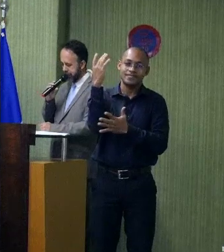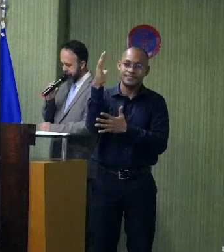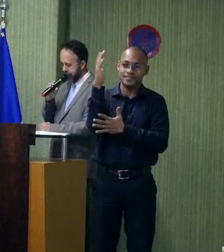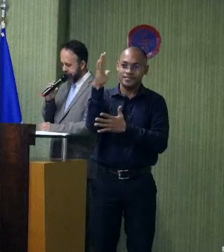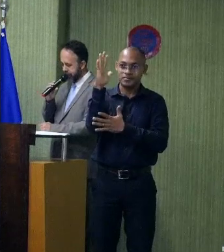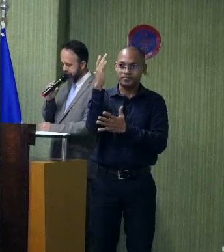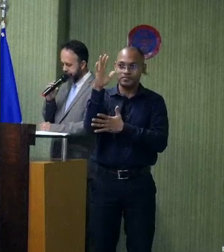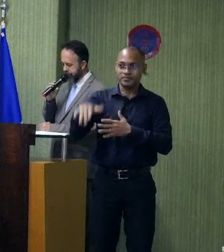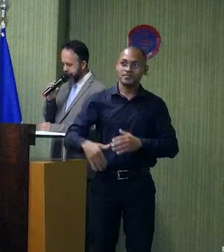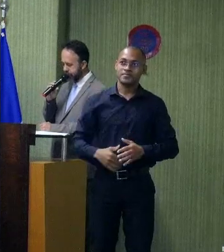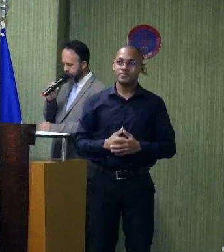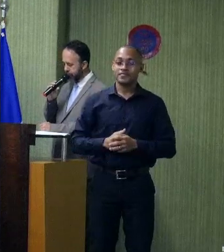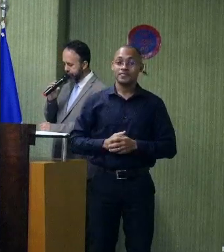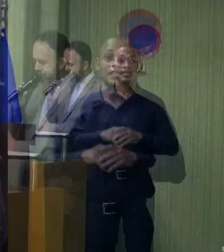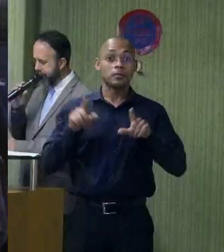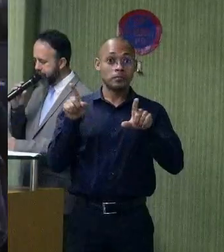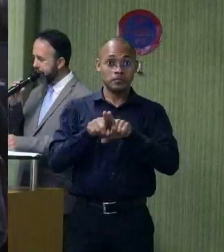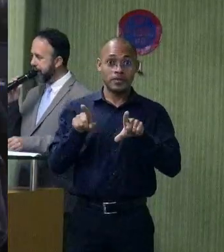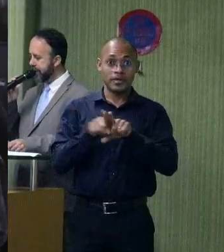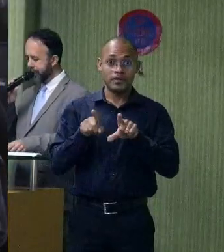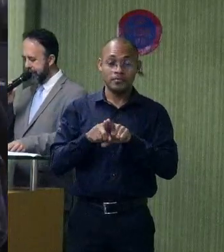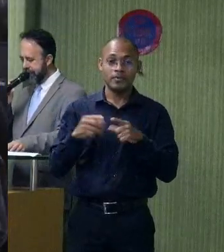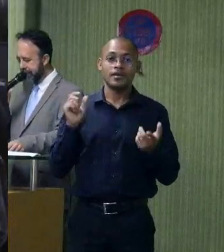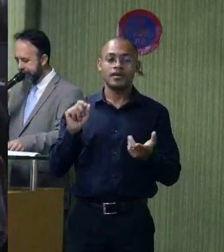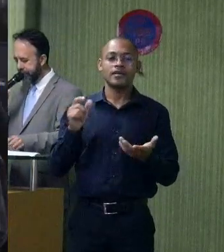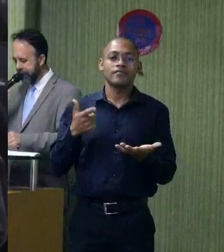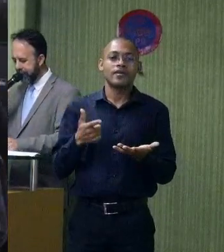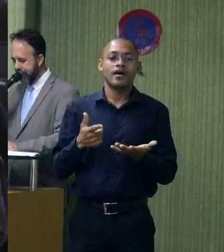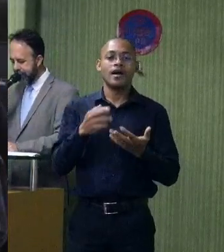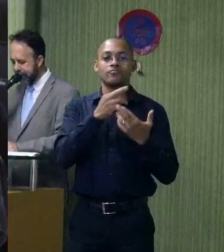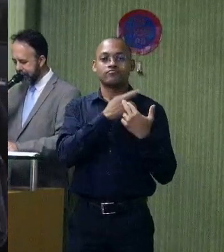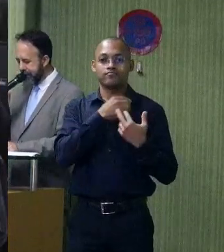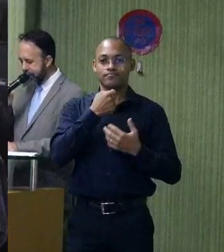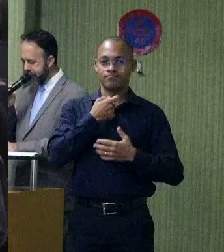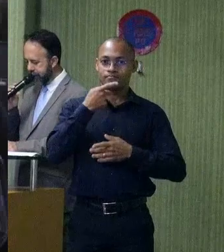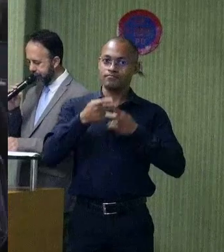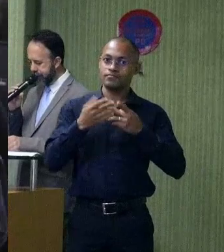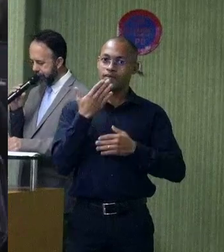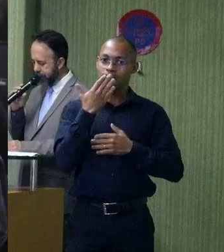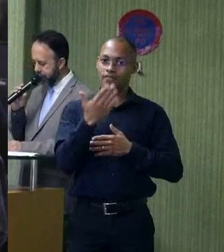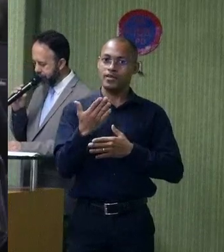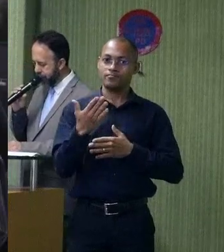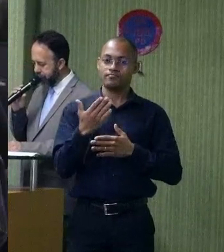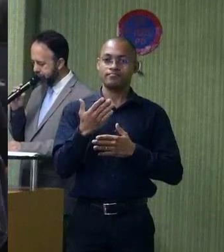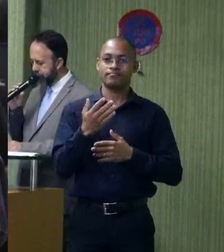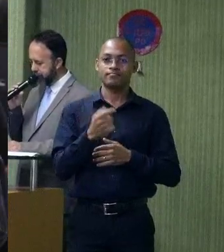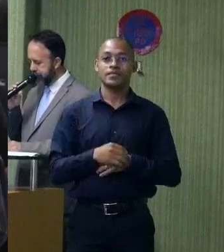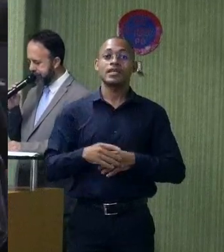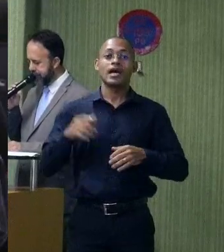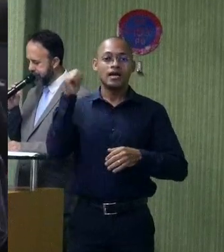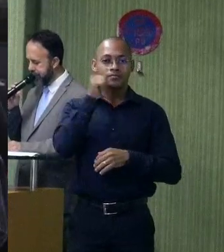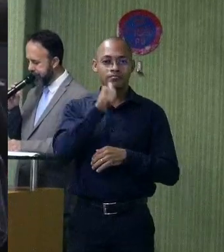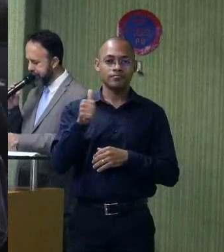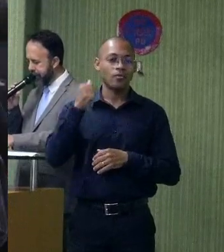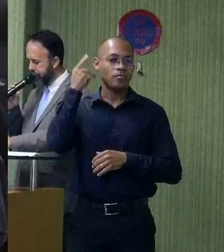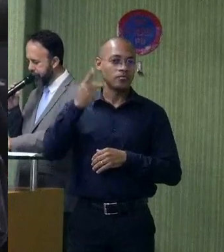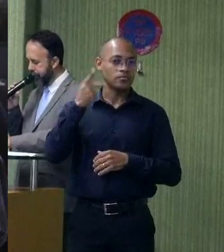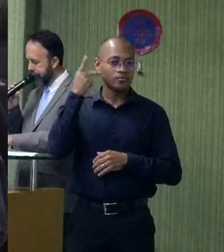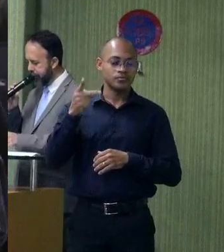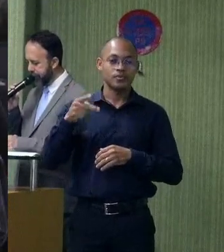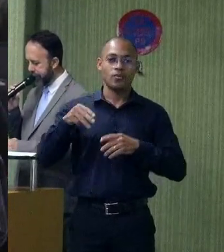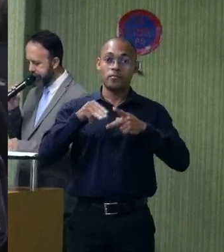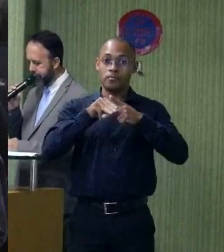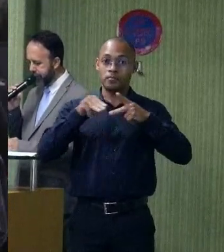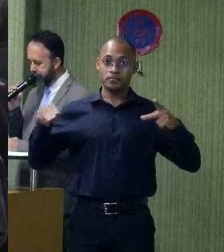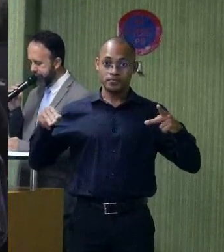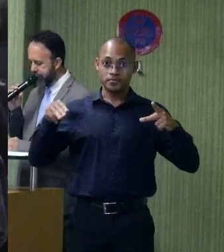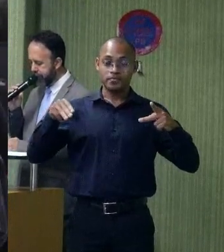Ferreira e como mediadora desta mesa a excelentíssima senhora promotora de Justiça do Ministério Público